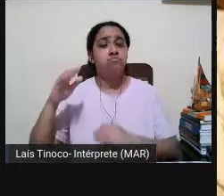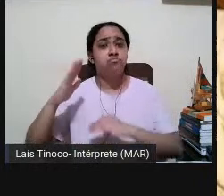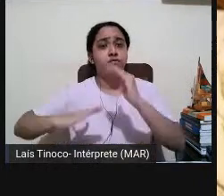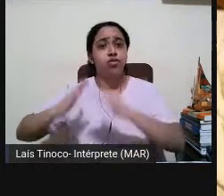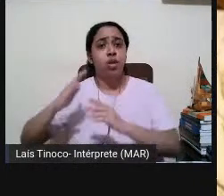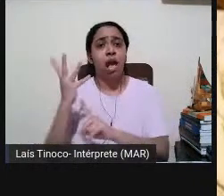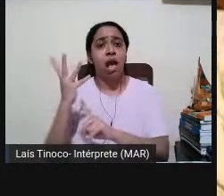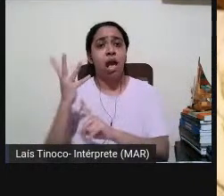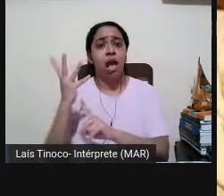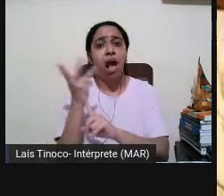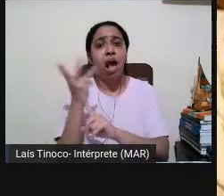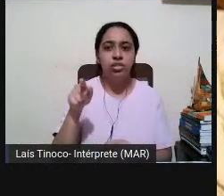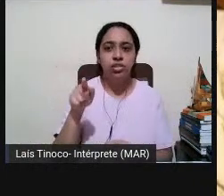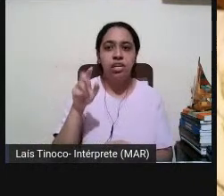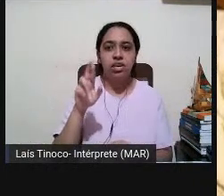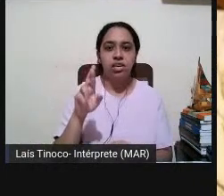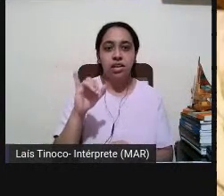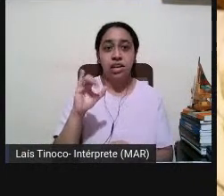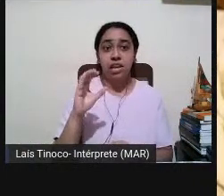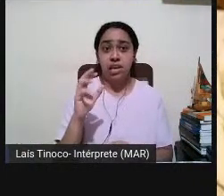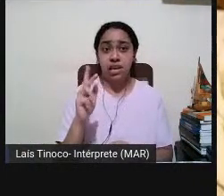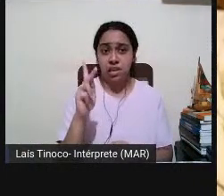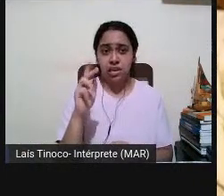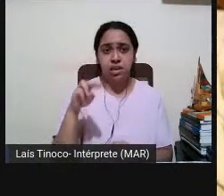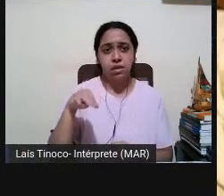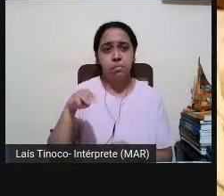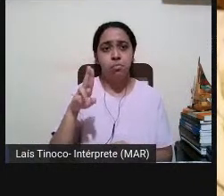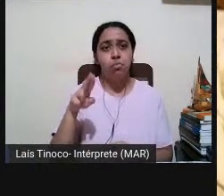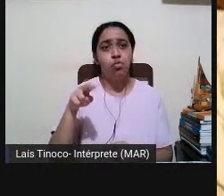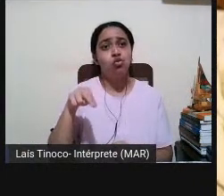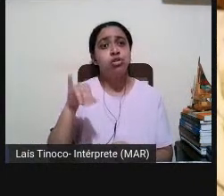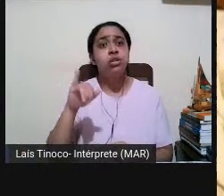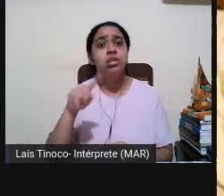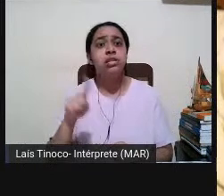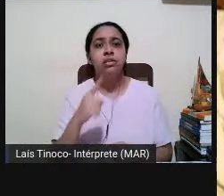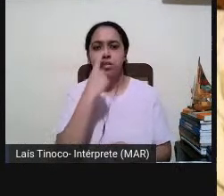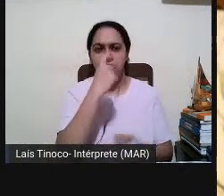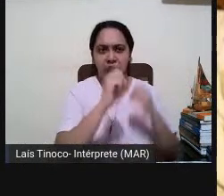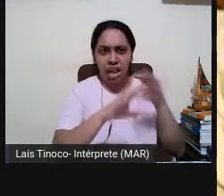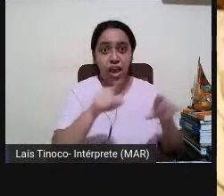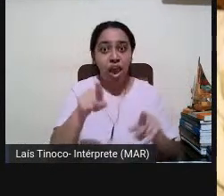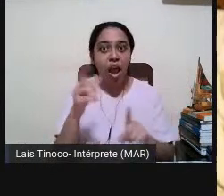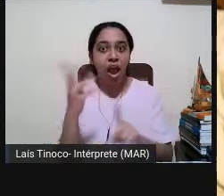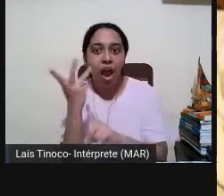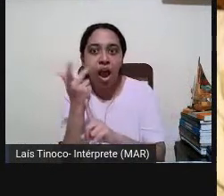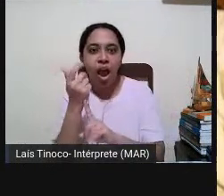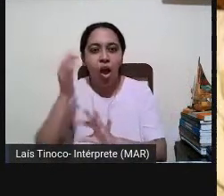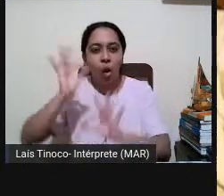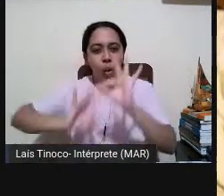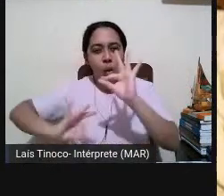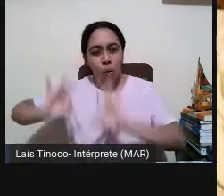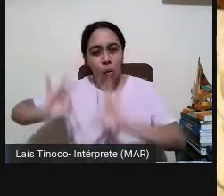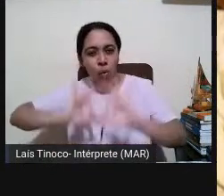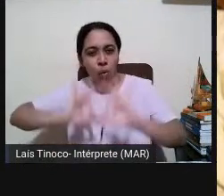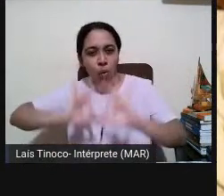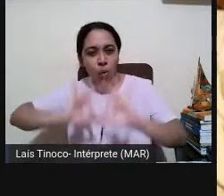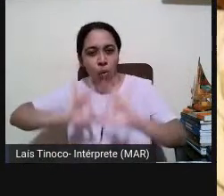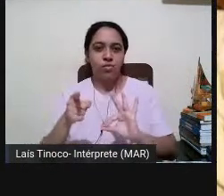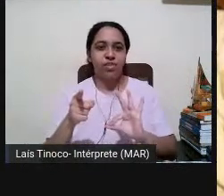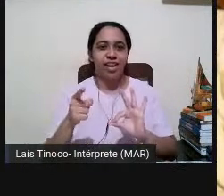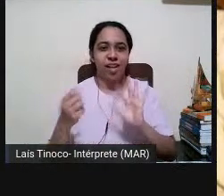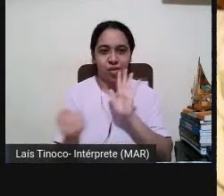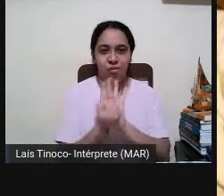ele consegue aproveitar cara muito resíduo para fazer obras de arte belíssimo começa a gente vê aqui na capa de divulgação